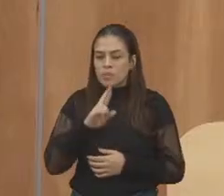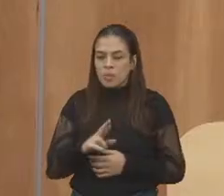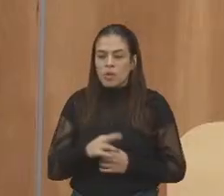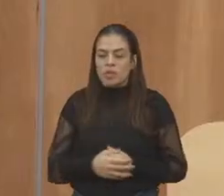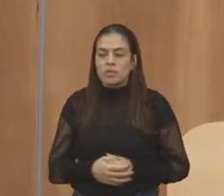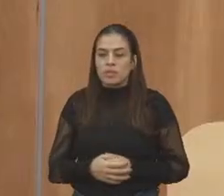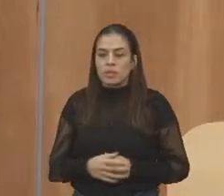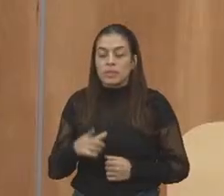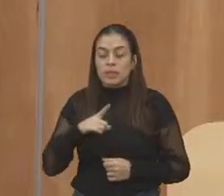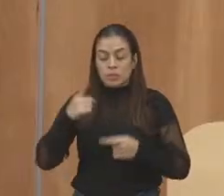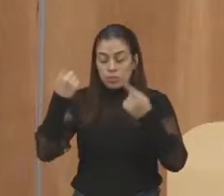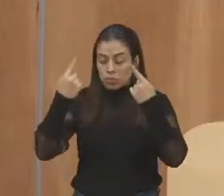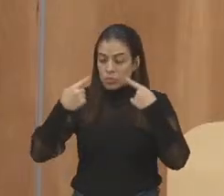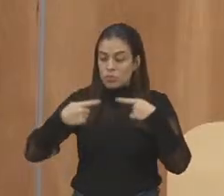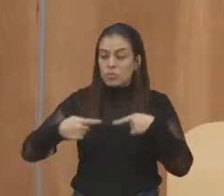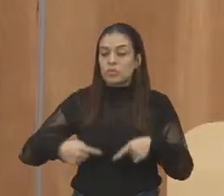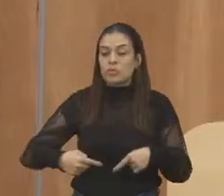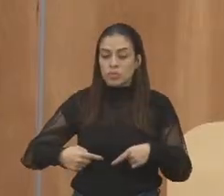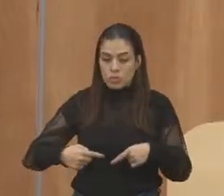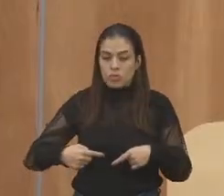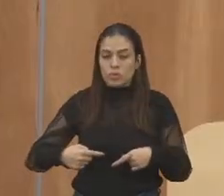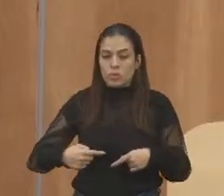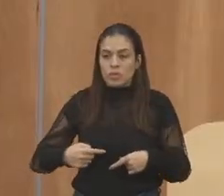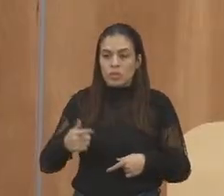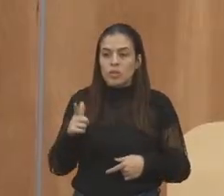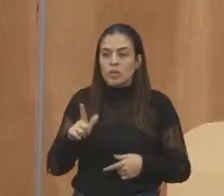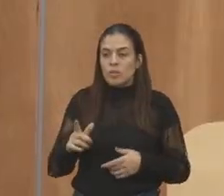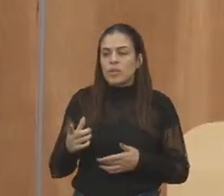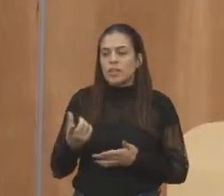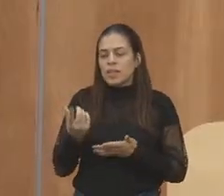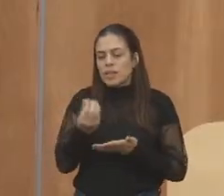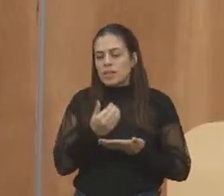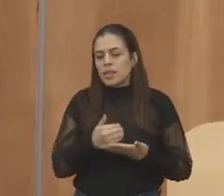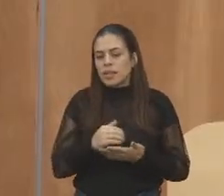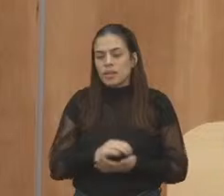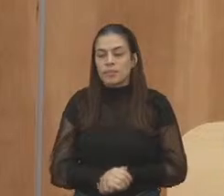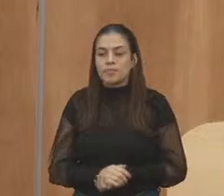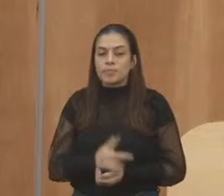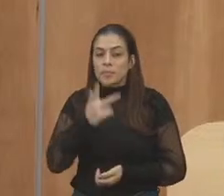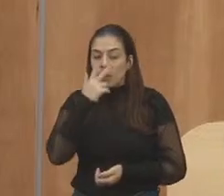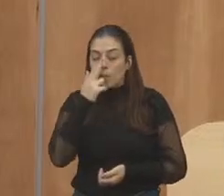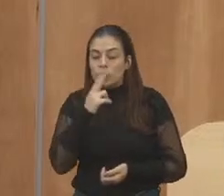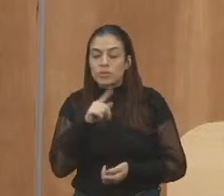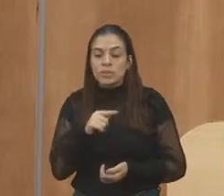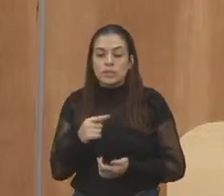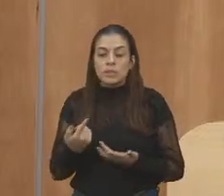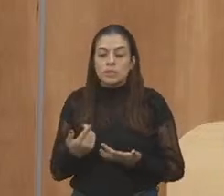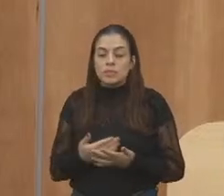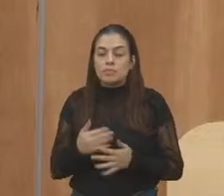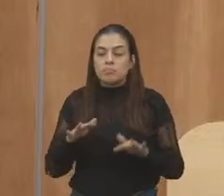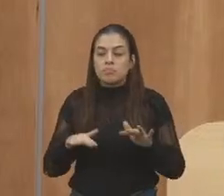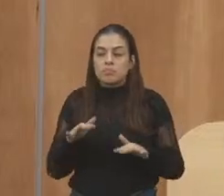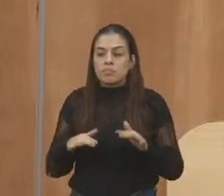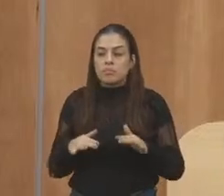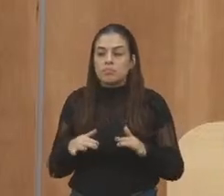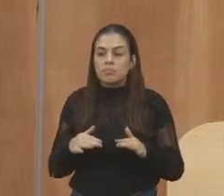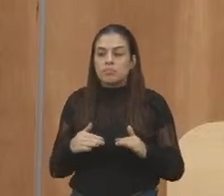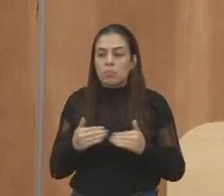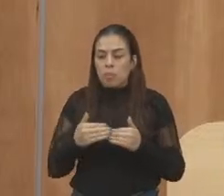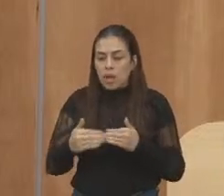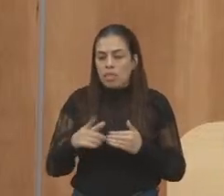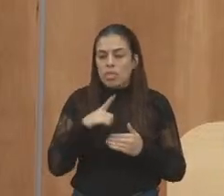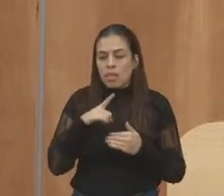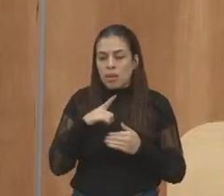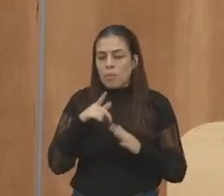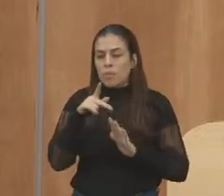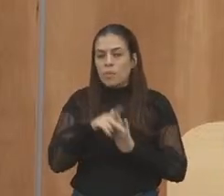que a gente tem um desafio grande de recuperar essa receita, mas eu acho que a gente, para o médio prazo, estamos com projetos